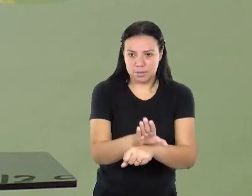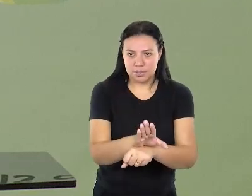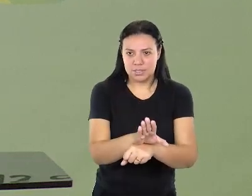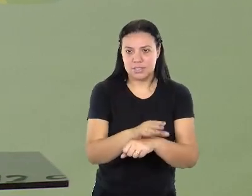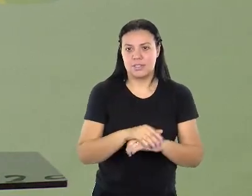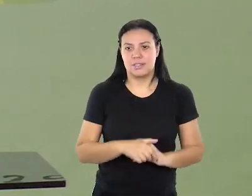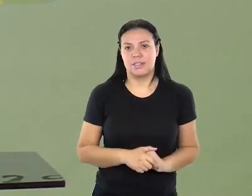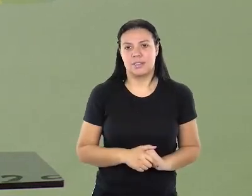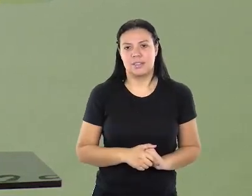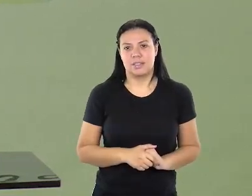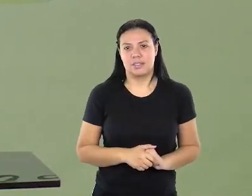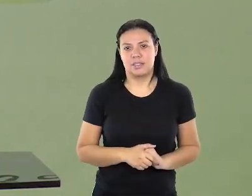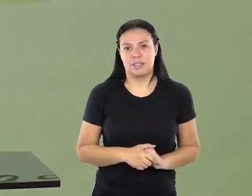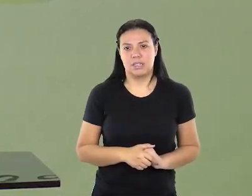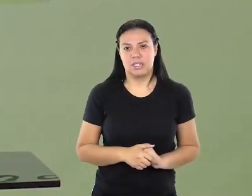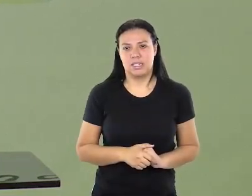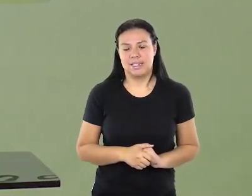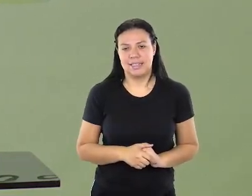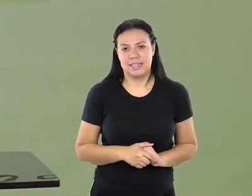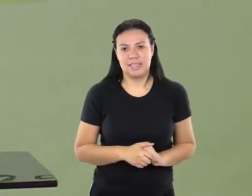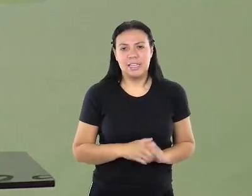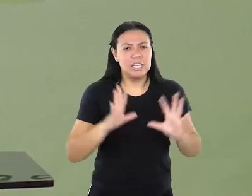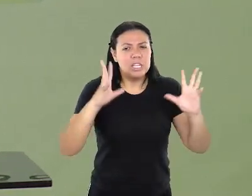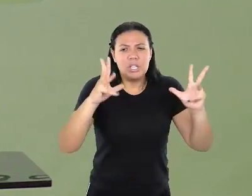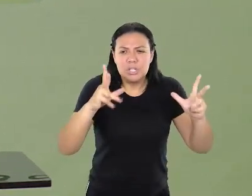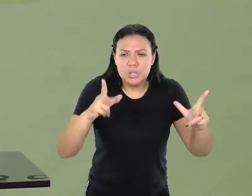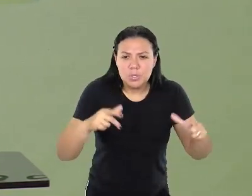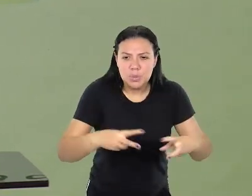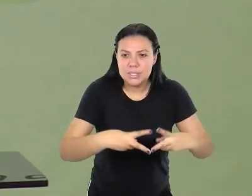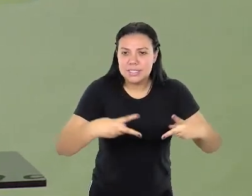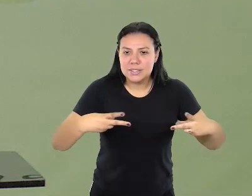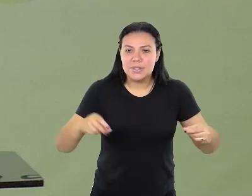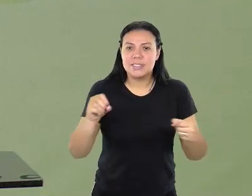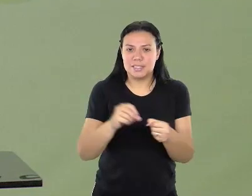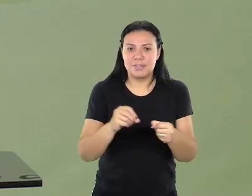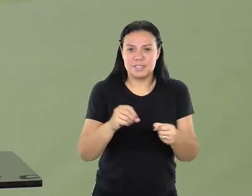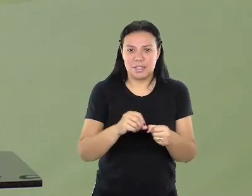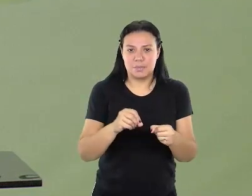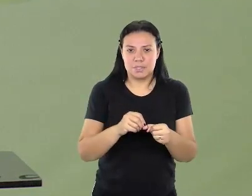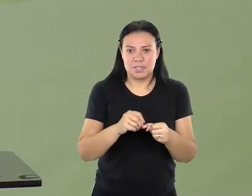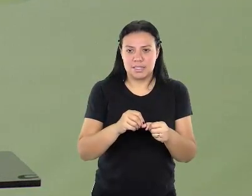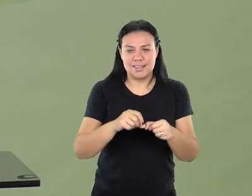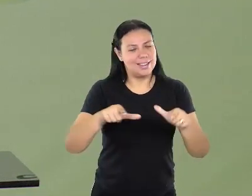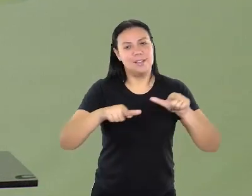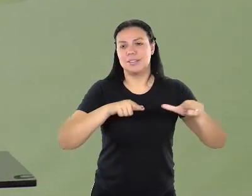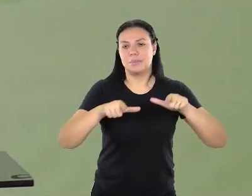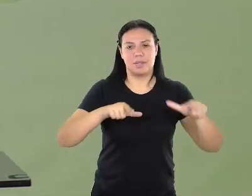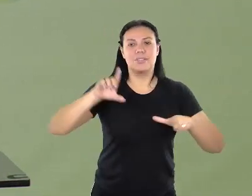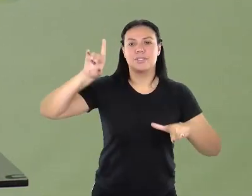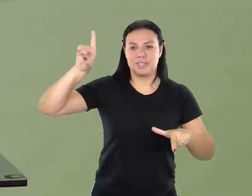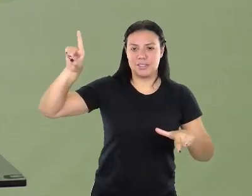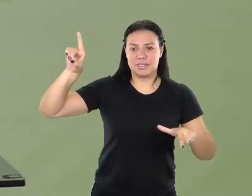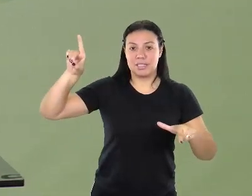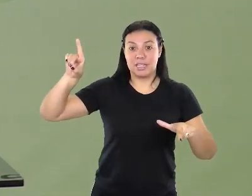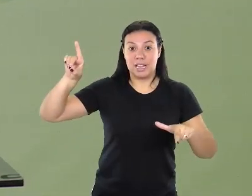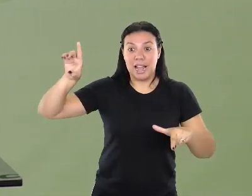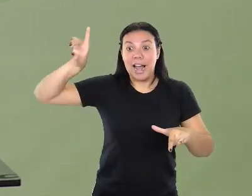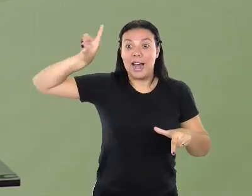expomos. E eu sei que tudo isso é obra de Deus. A Ele